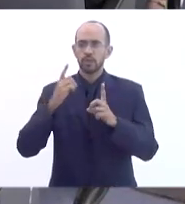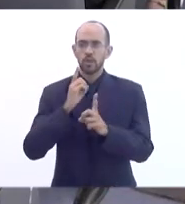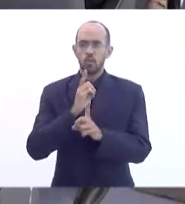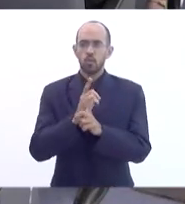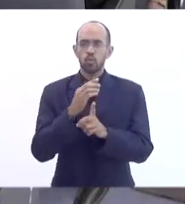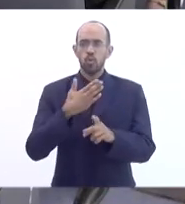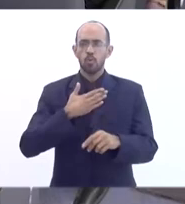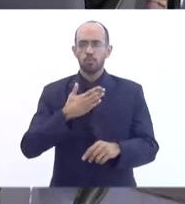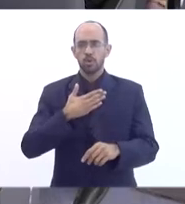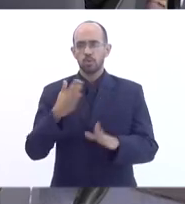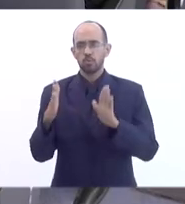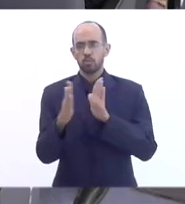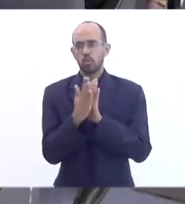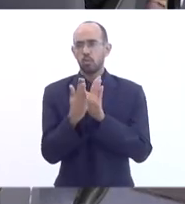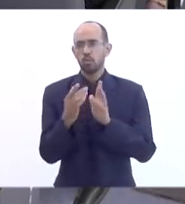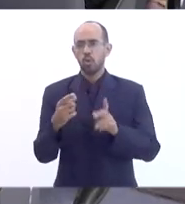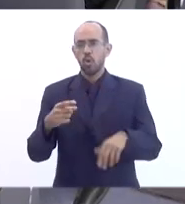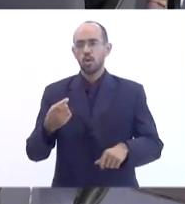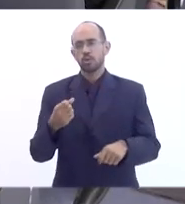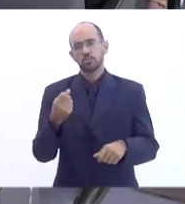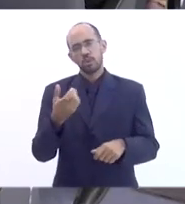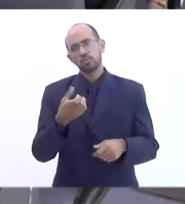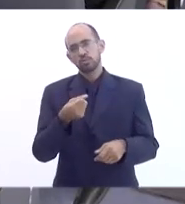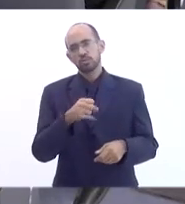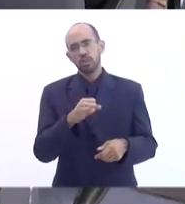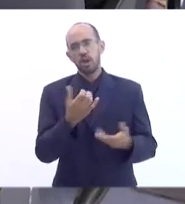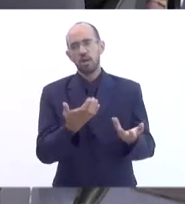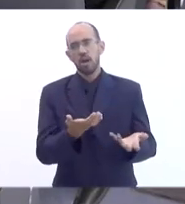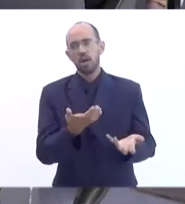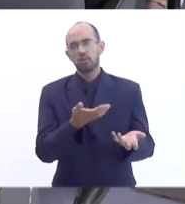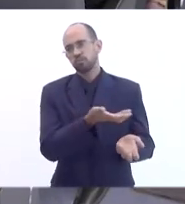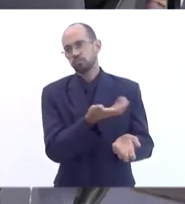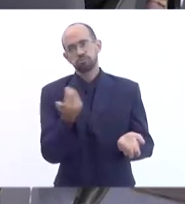fica franqueado que ele vem conosco